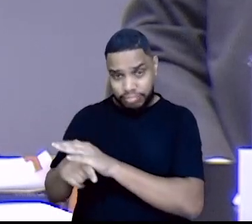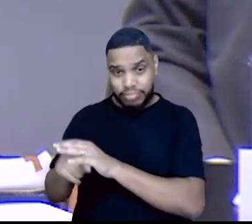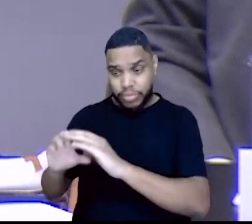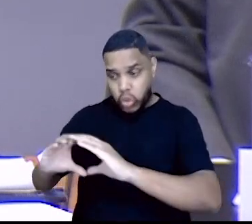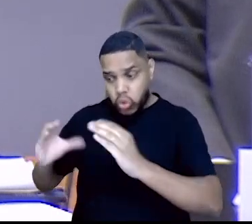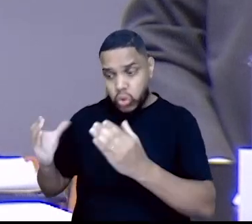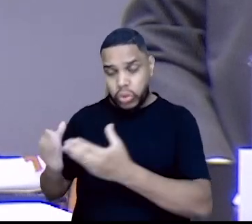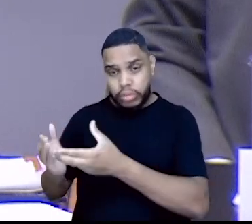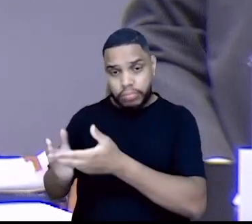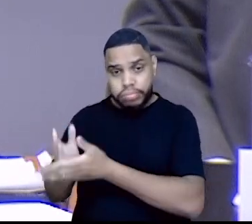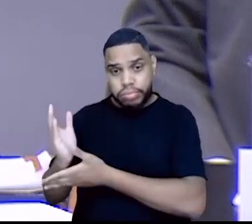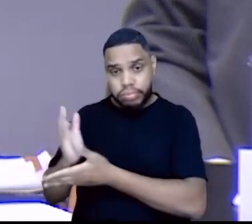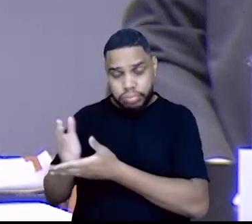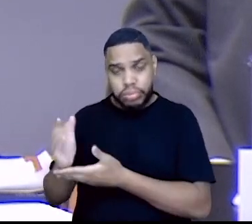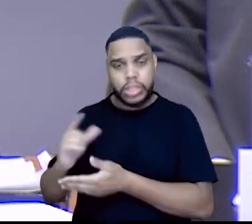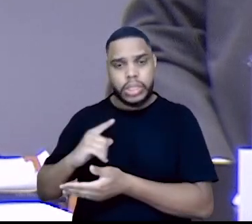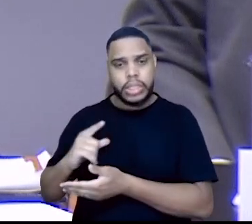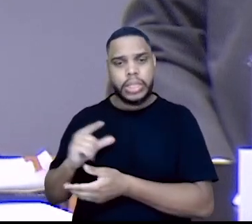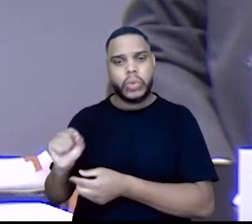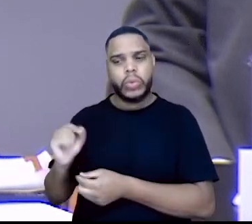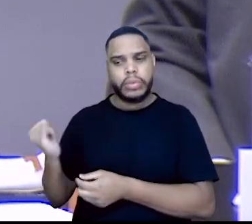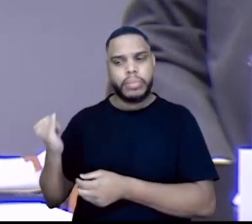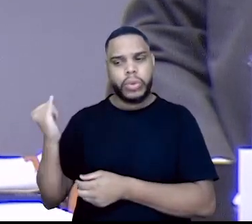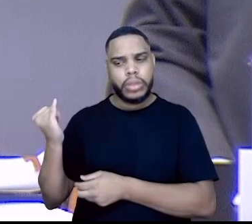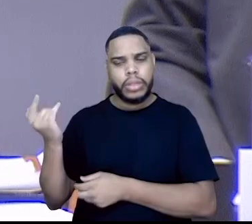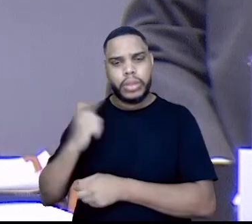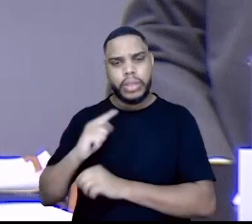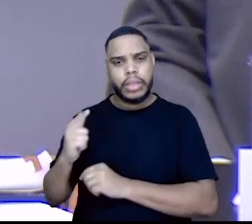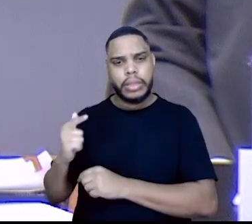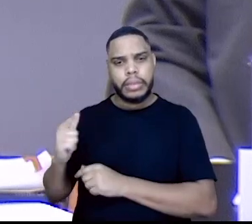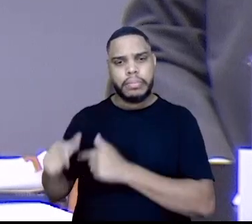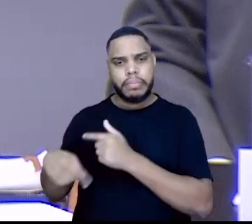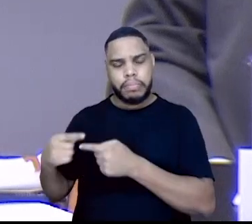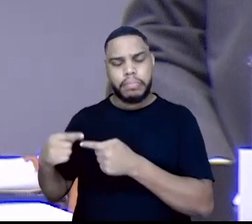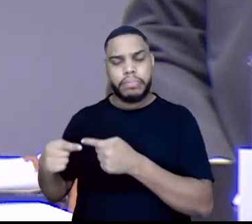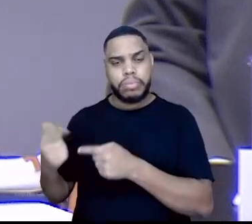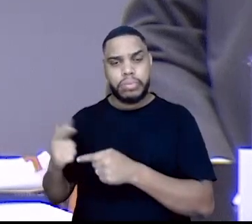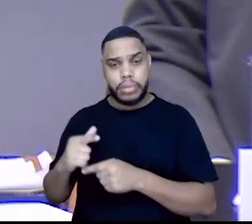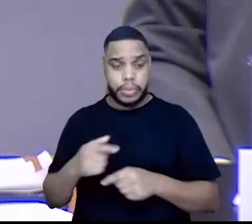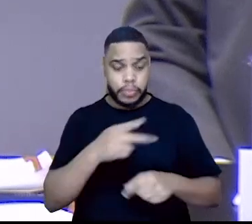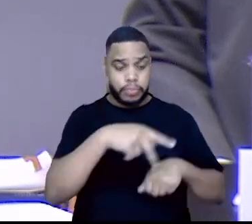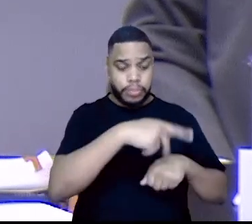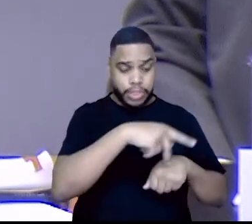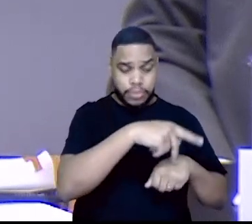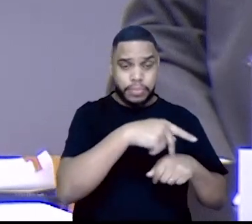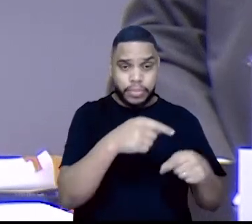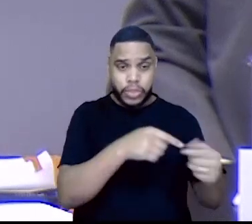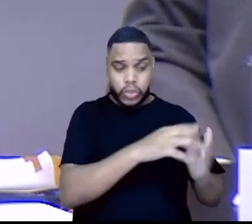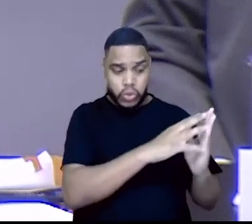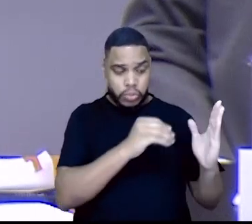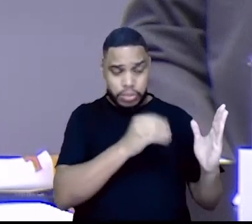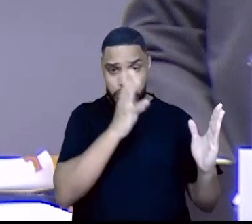ter crescente importância. E nos países romano-germânicos, como é o caso